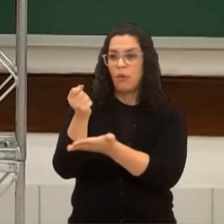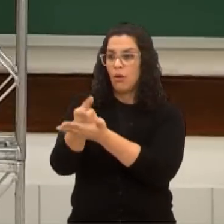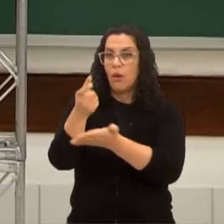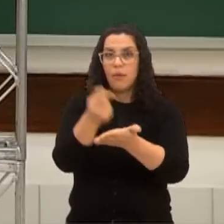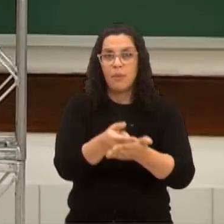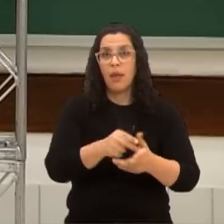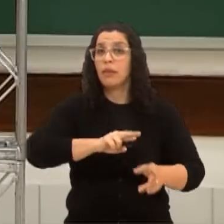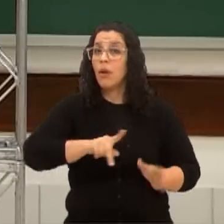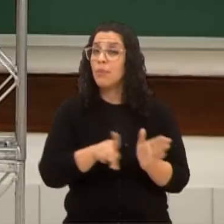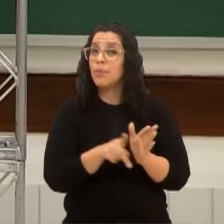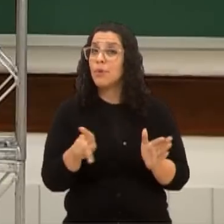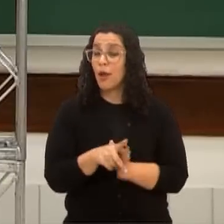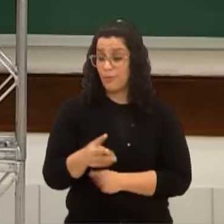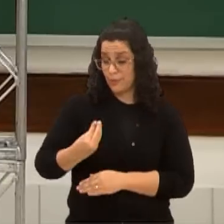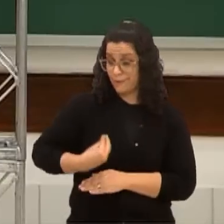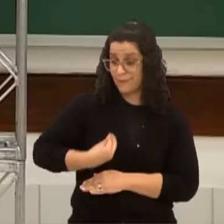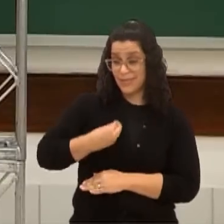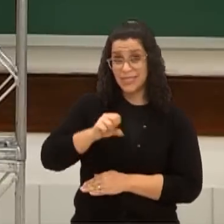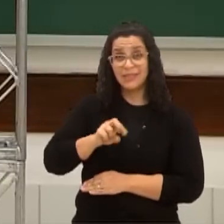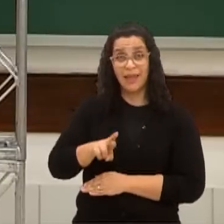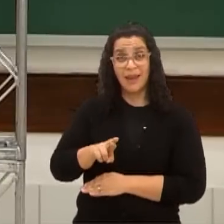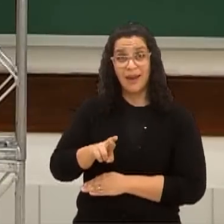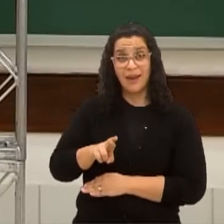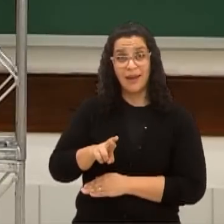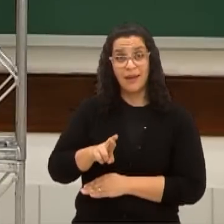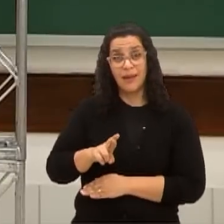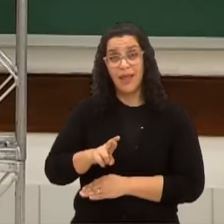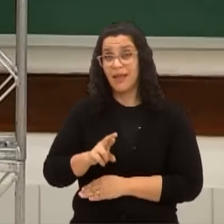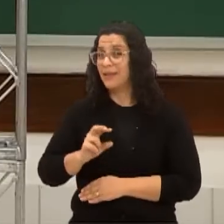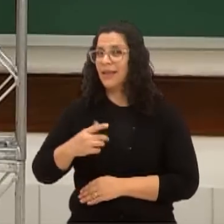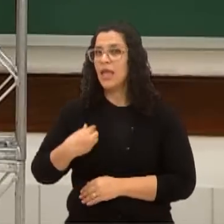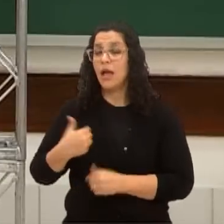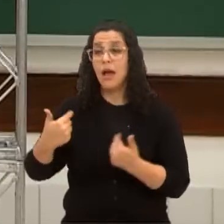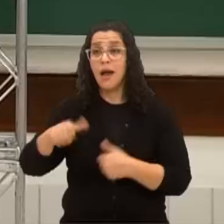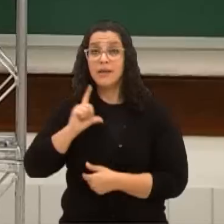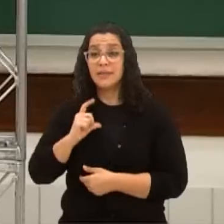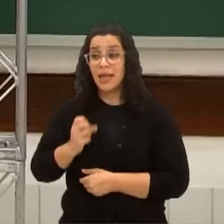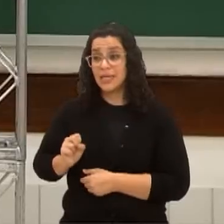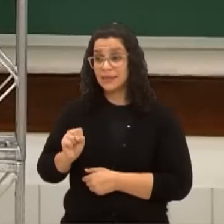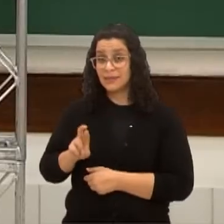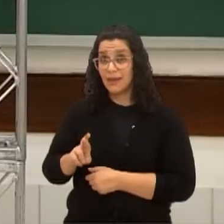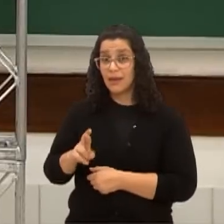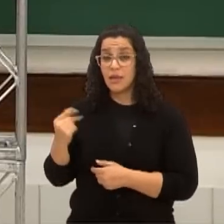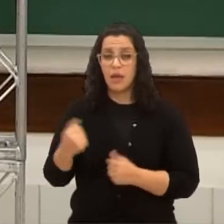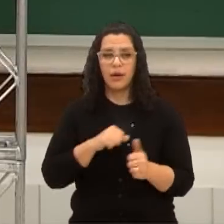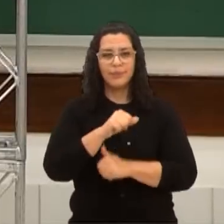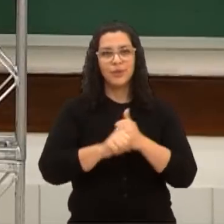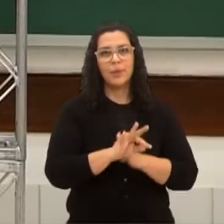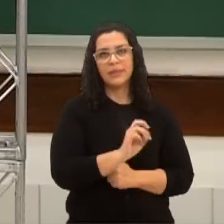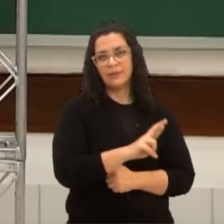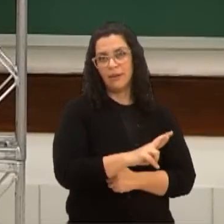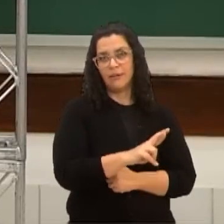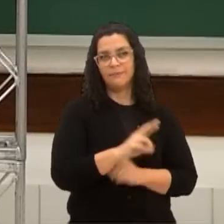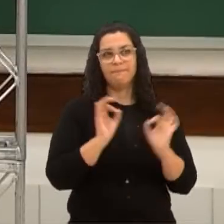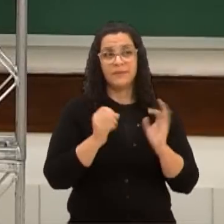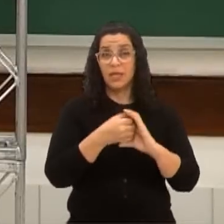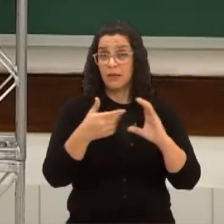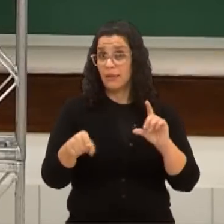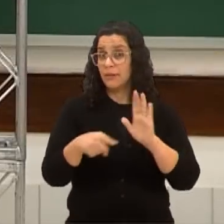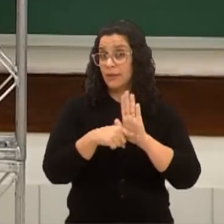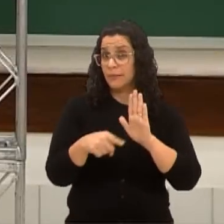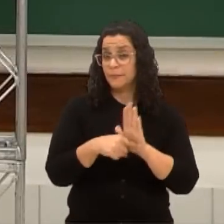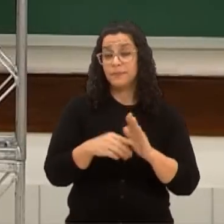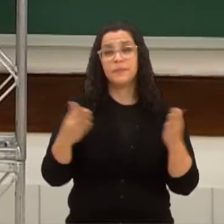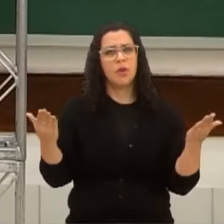necessariamente do ser, ao invés de ter. Então, por isso, acaba sendo uma característica negativa. Bom,